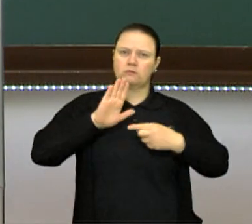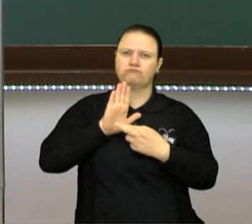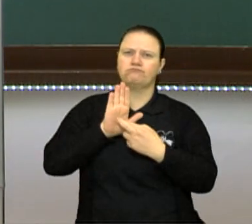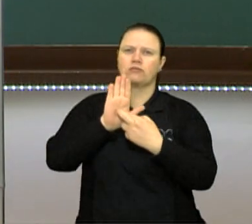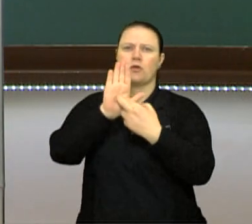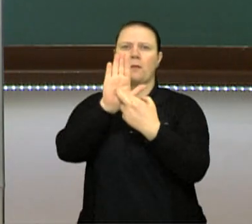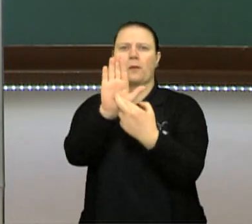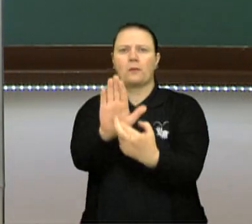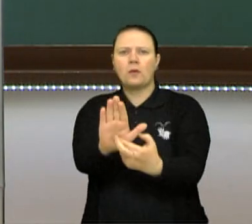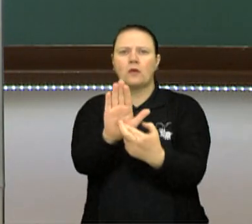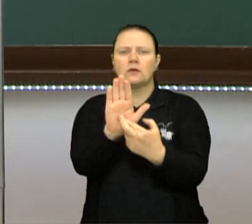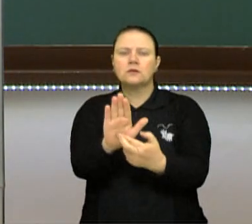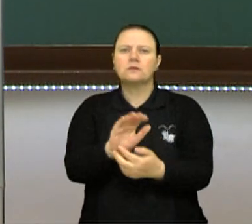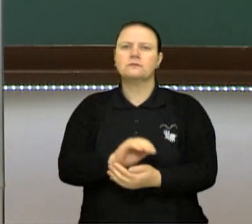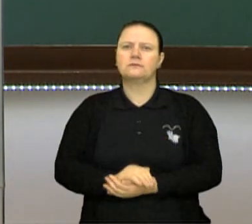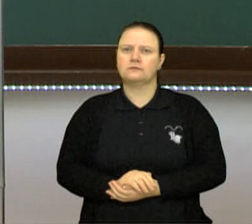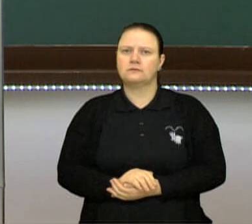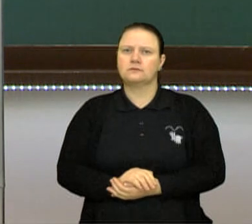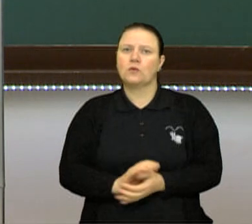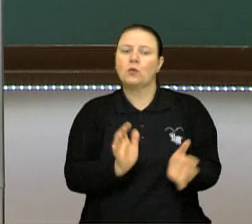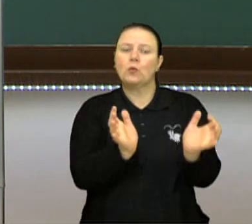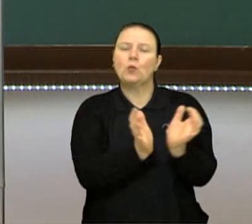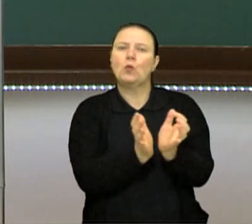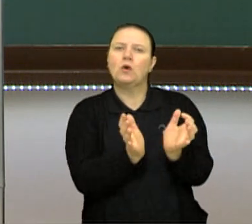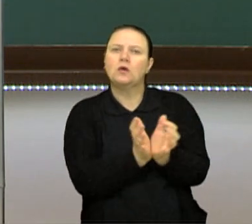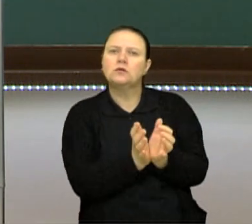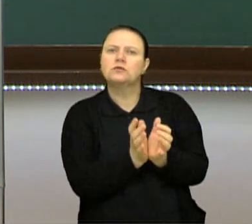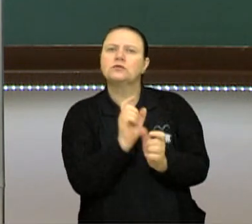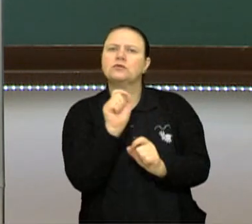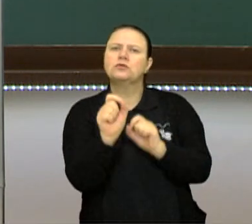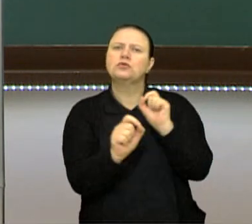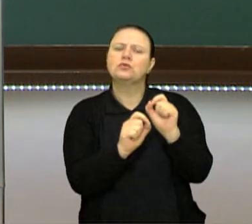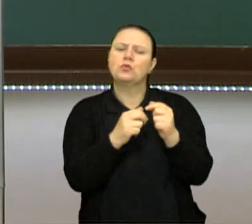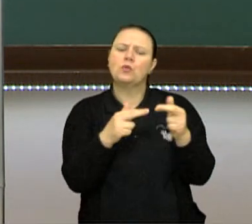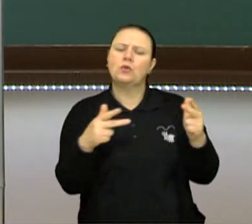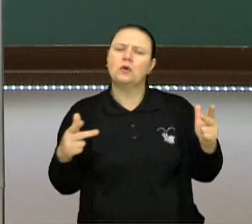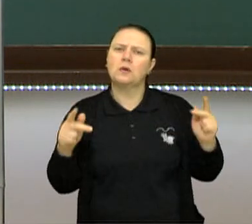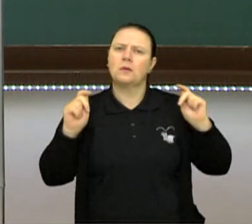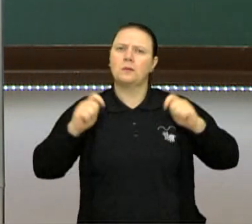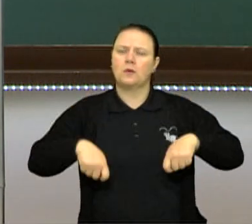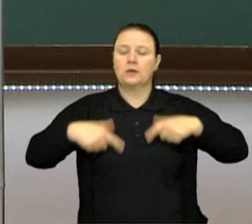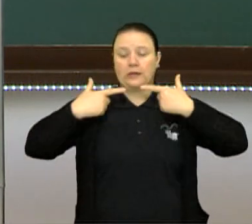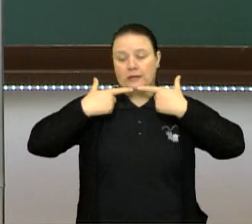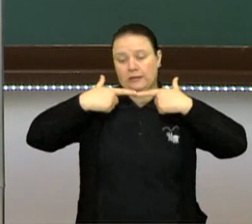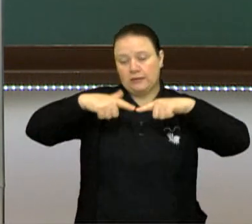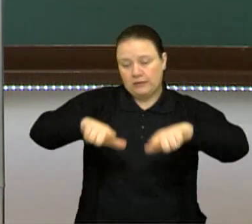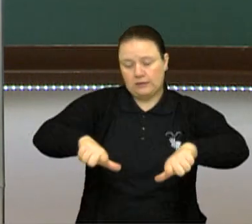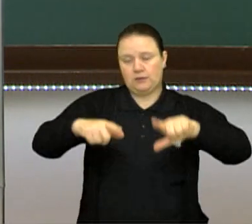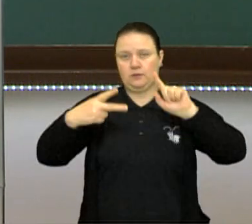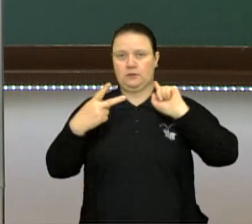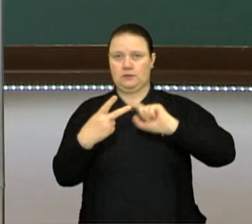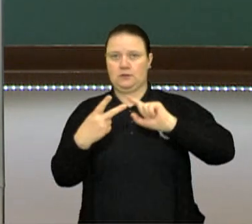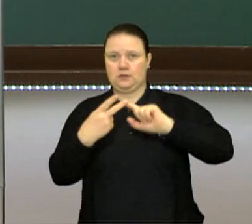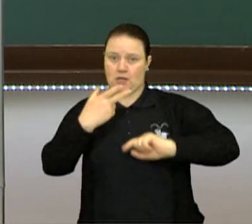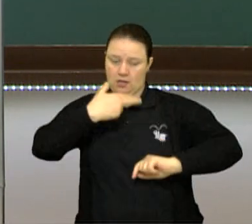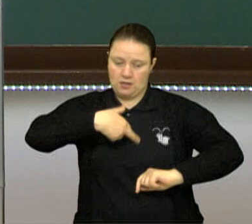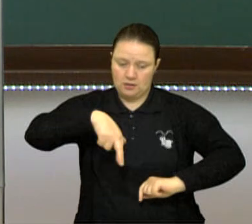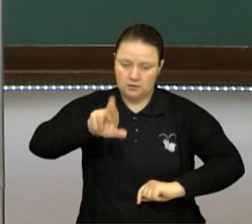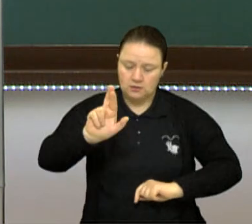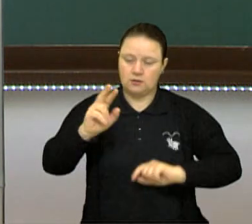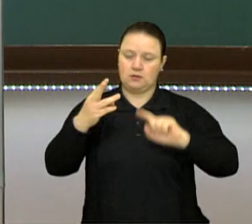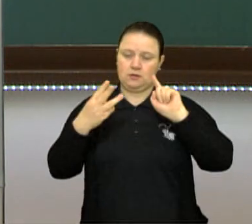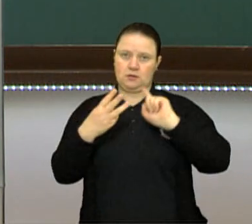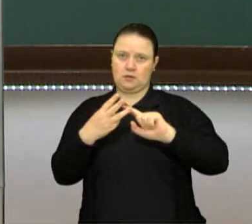no atual momento um conjunto de situações que pode ser ligado ao idioma, à religião, à